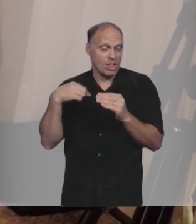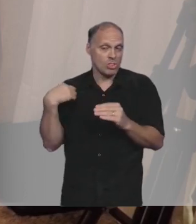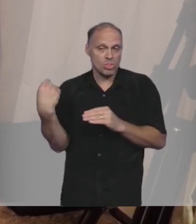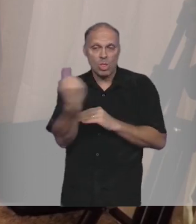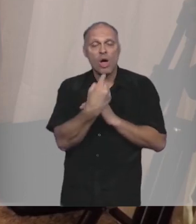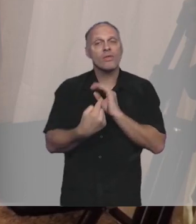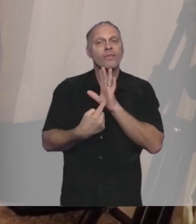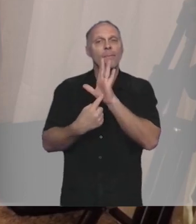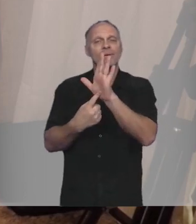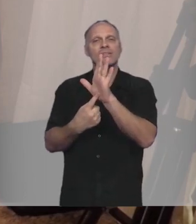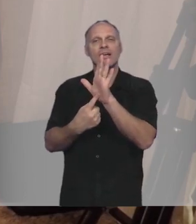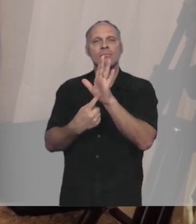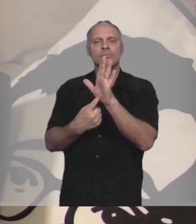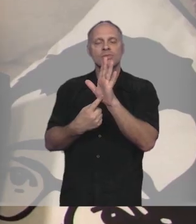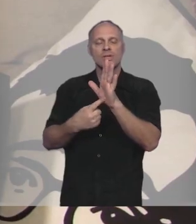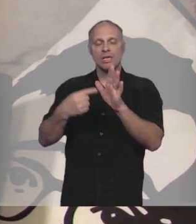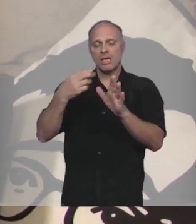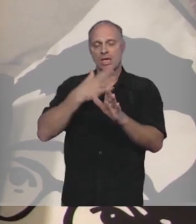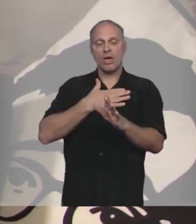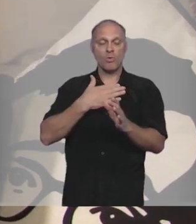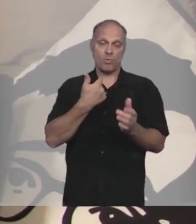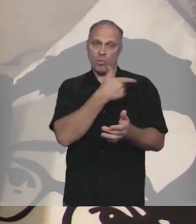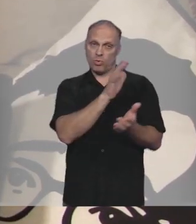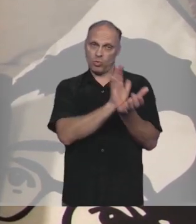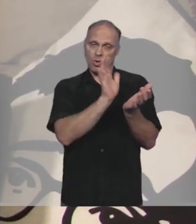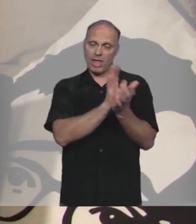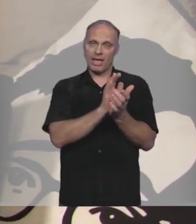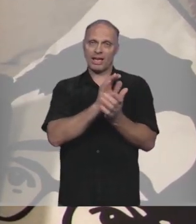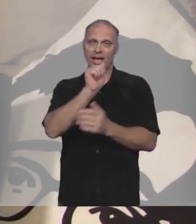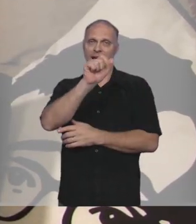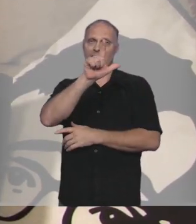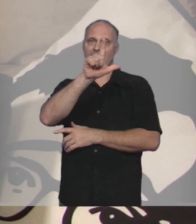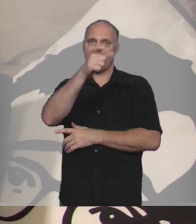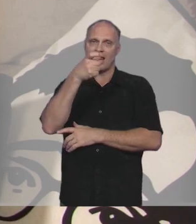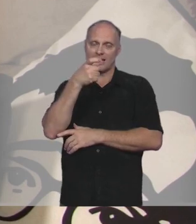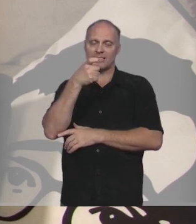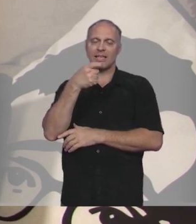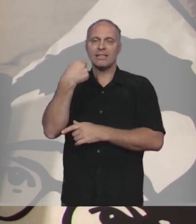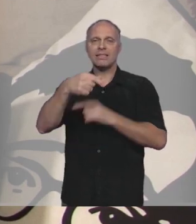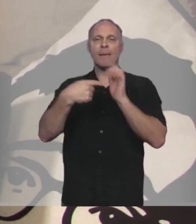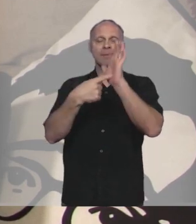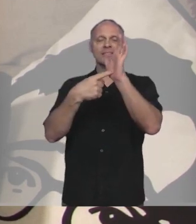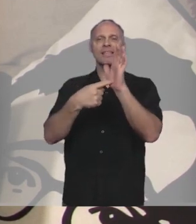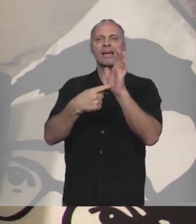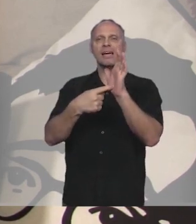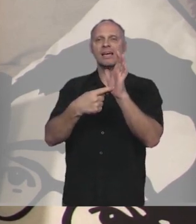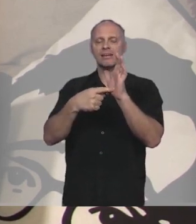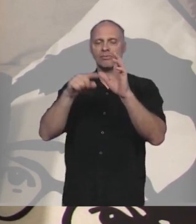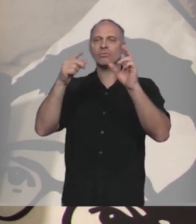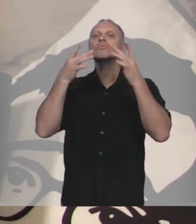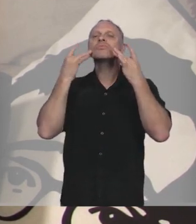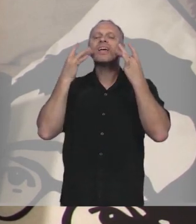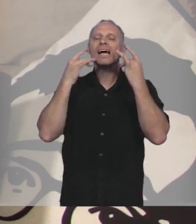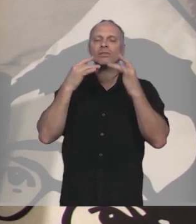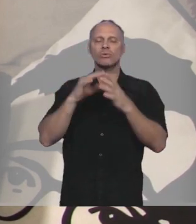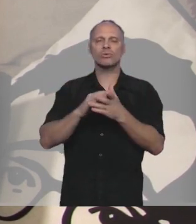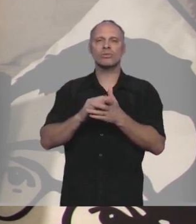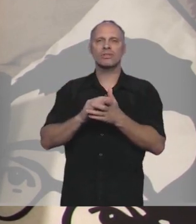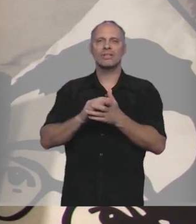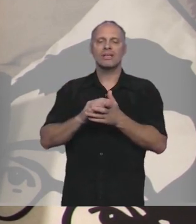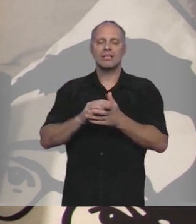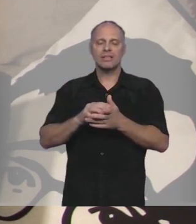apresentamos ficamos incumbidos, eu e um colega, o Alex, de apresentar o Alto da Compadecida, e nós